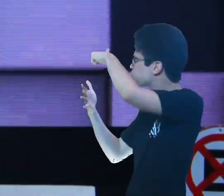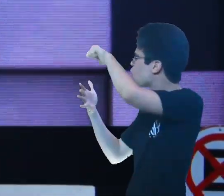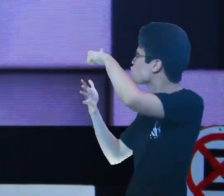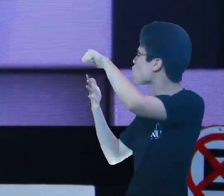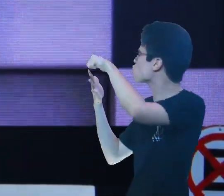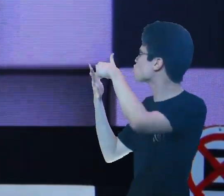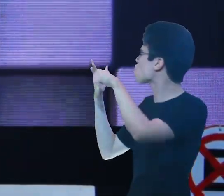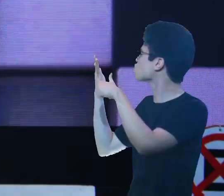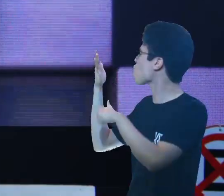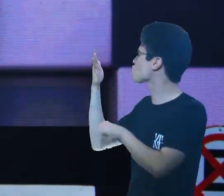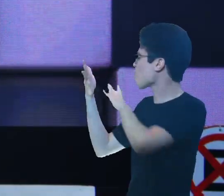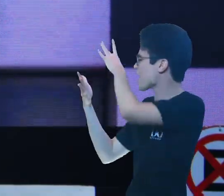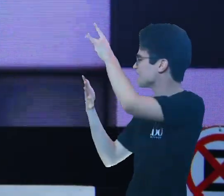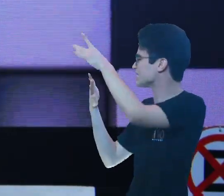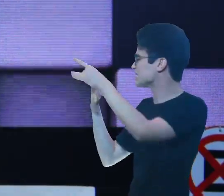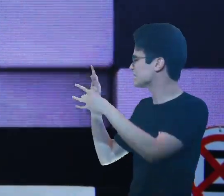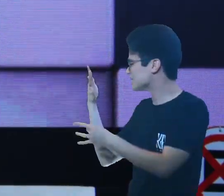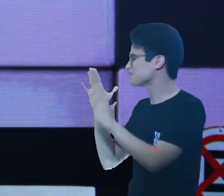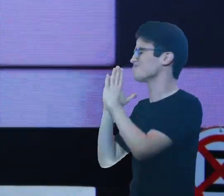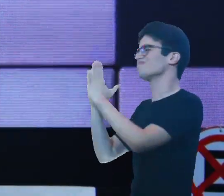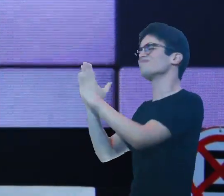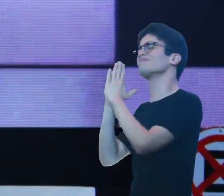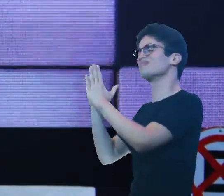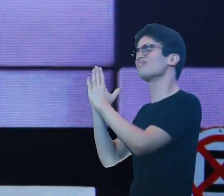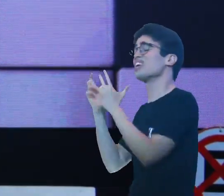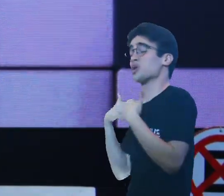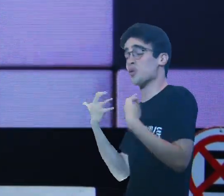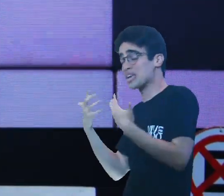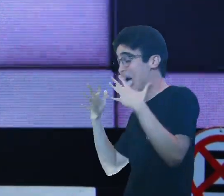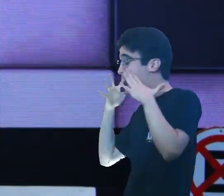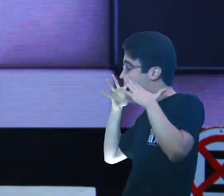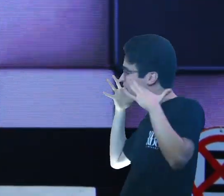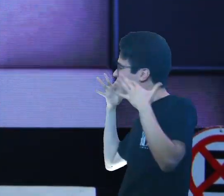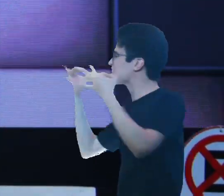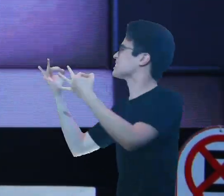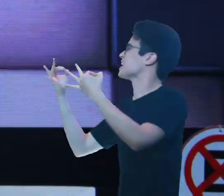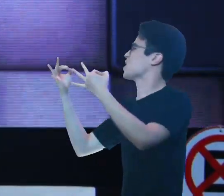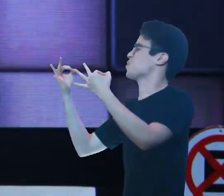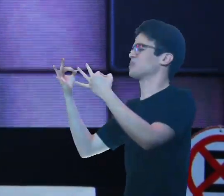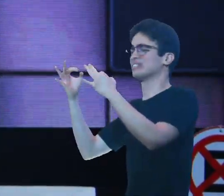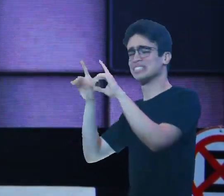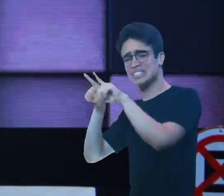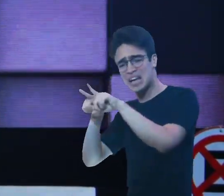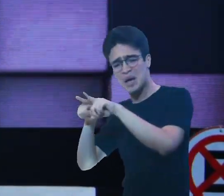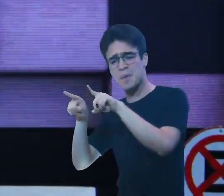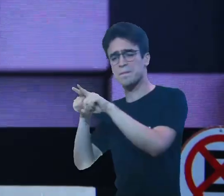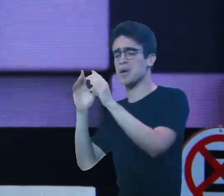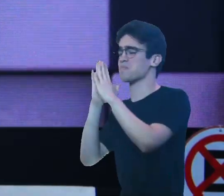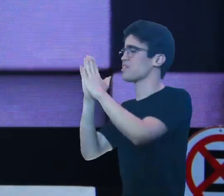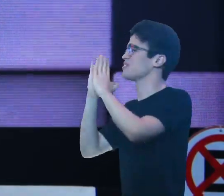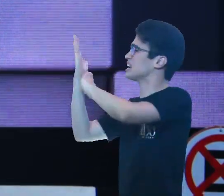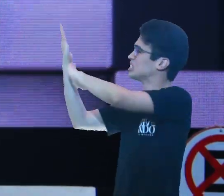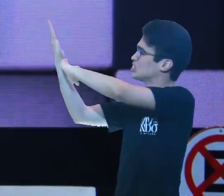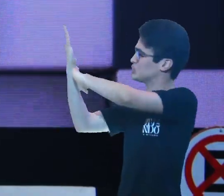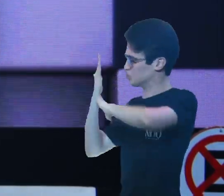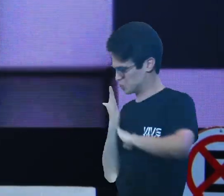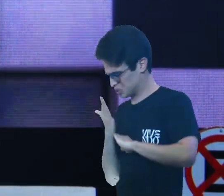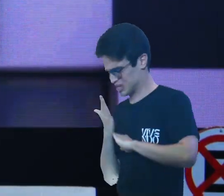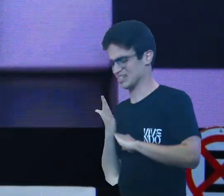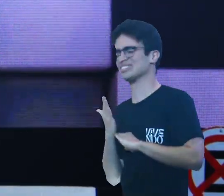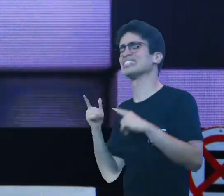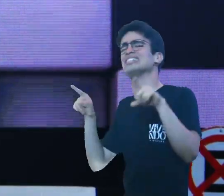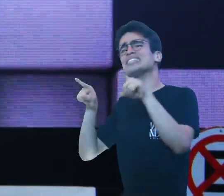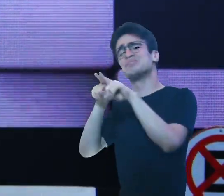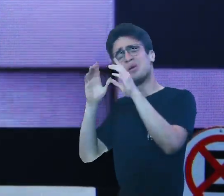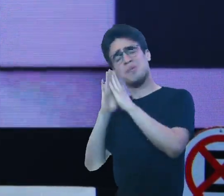nós, eu oro que o Senhor nos dê atenção, que o Senhor nos dê luz no nosso homem interior e